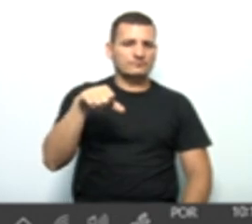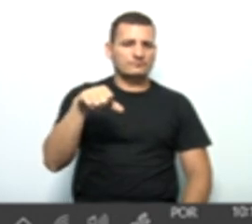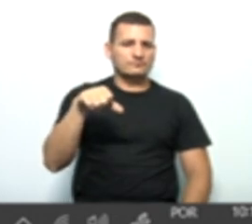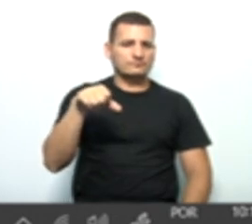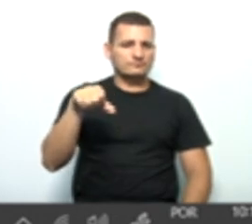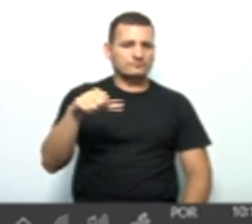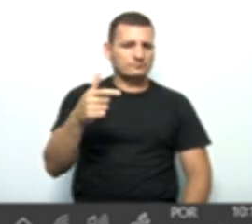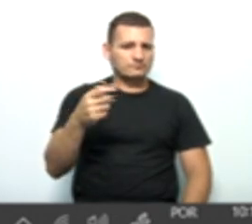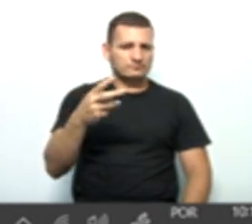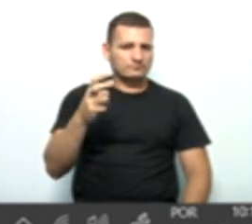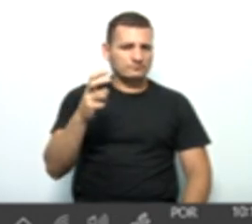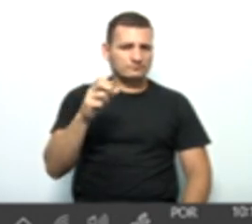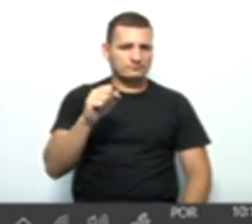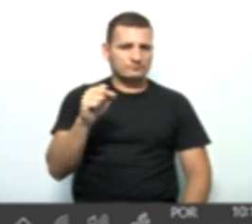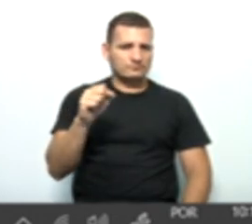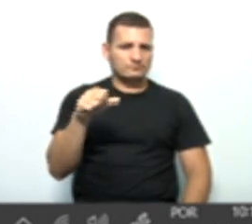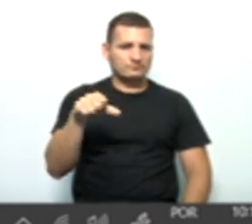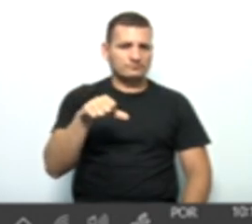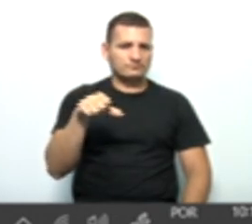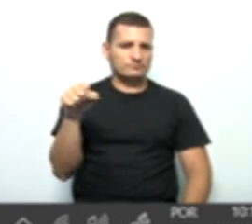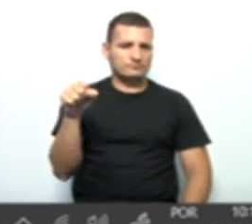99235 8898.